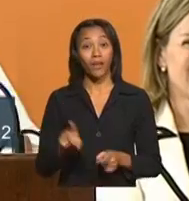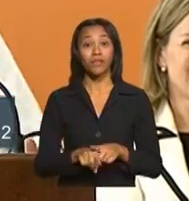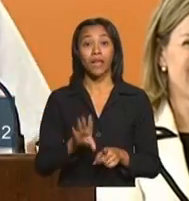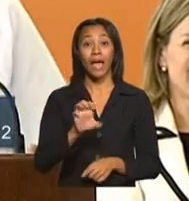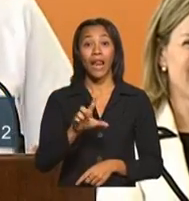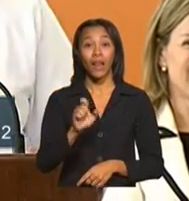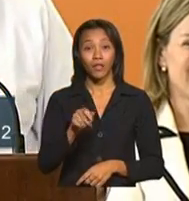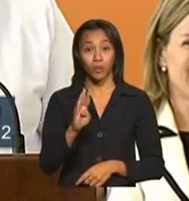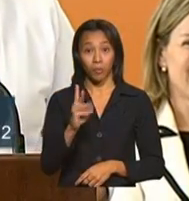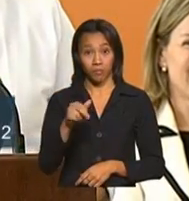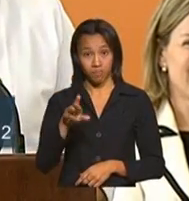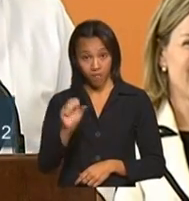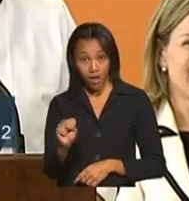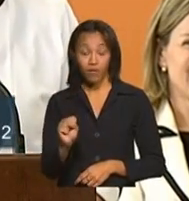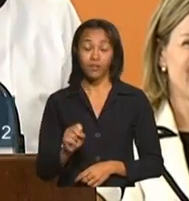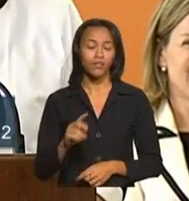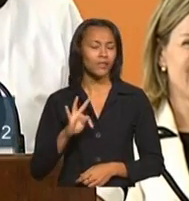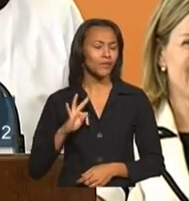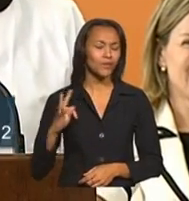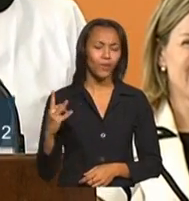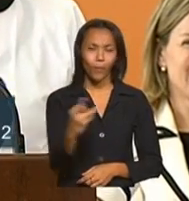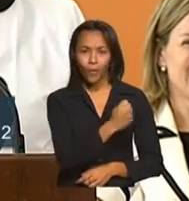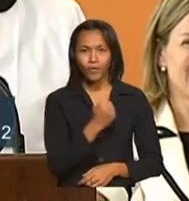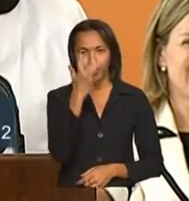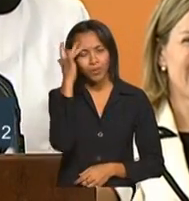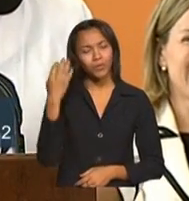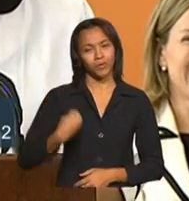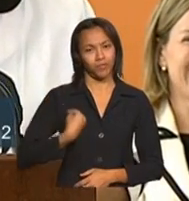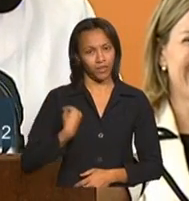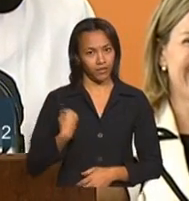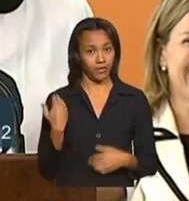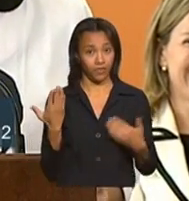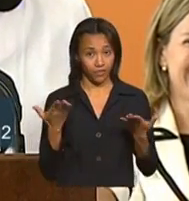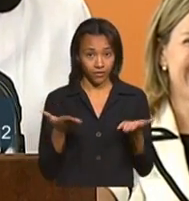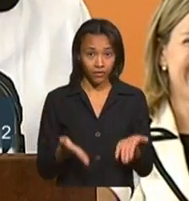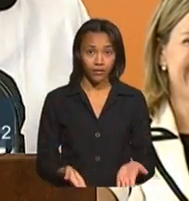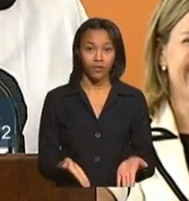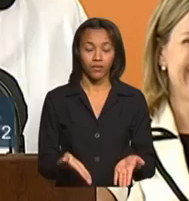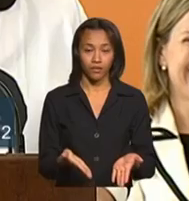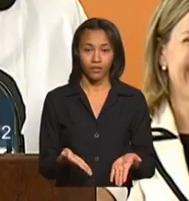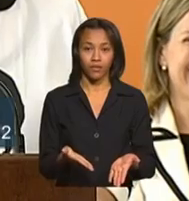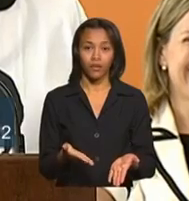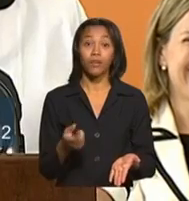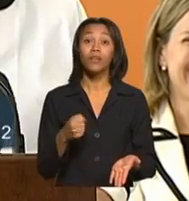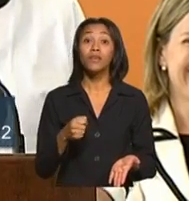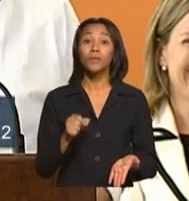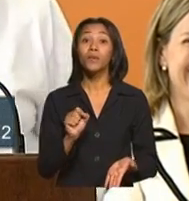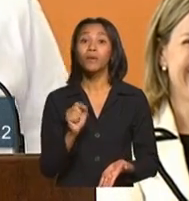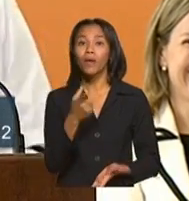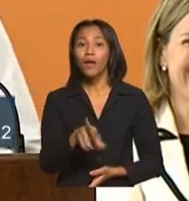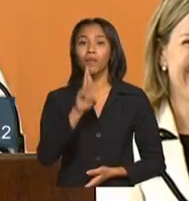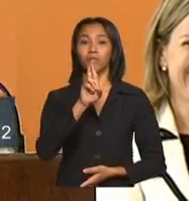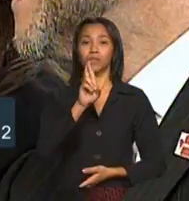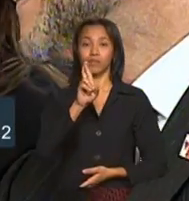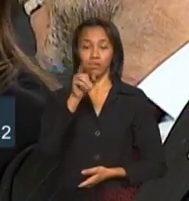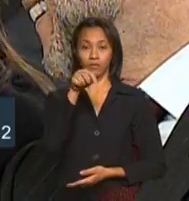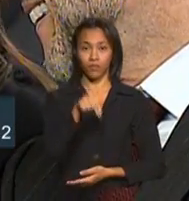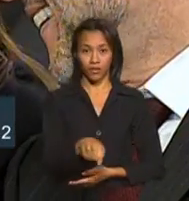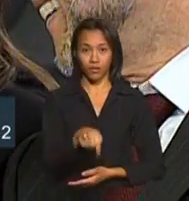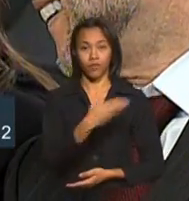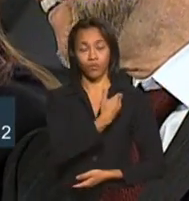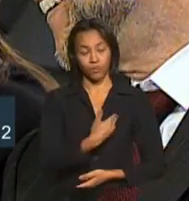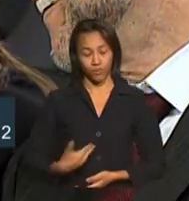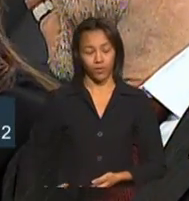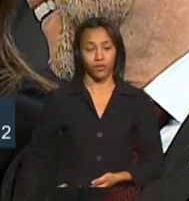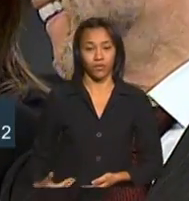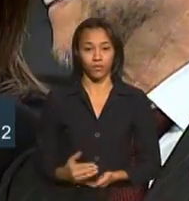Eletrobras, todos os presentes que representam aqui o